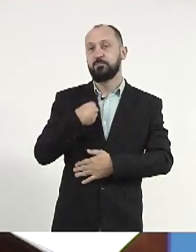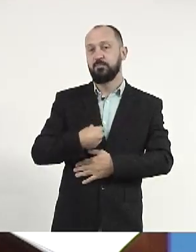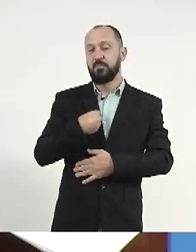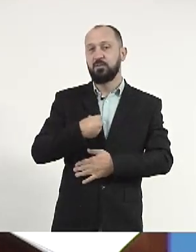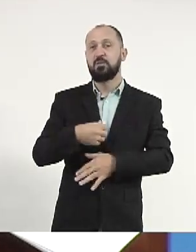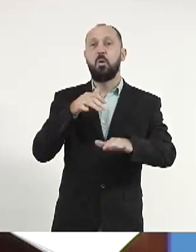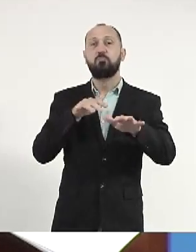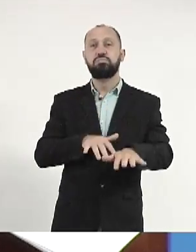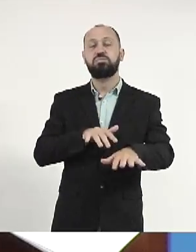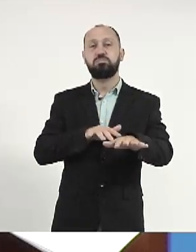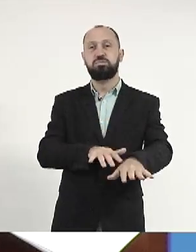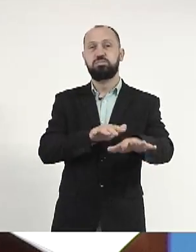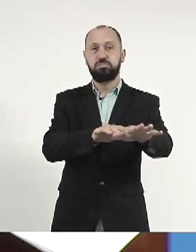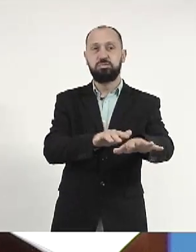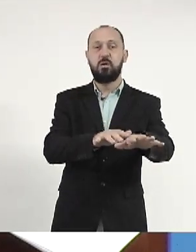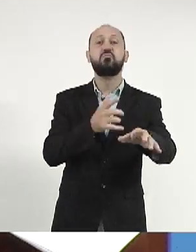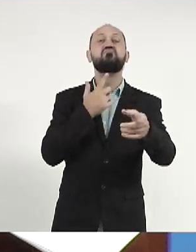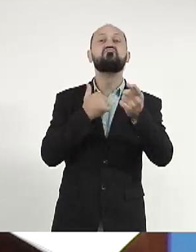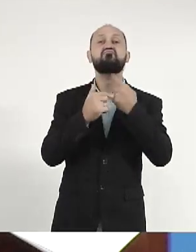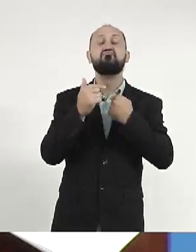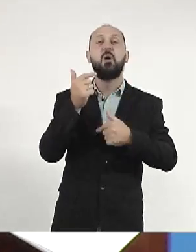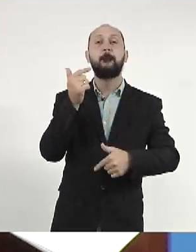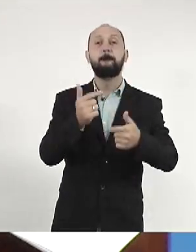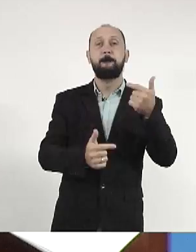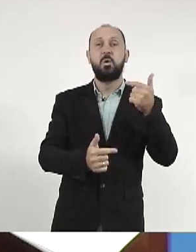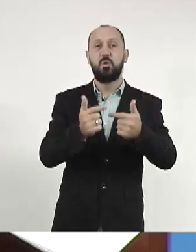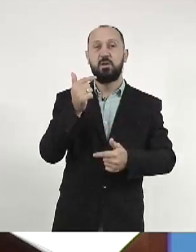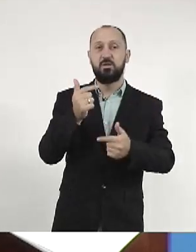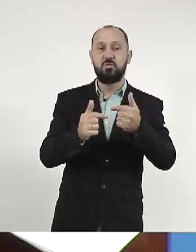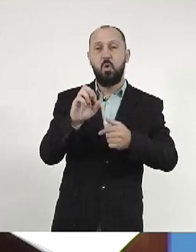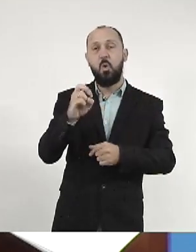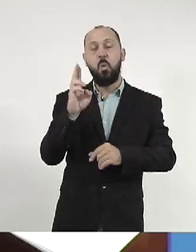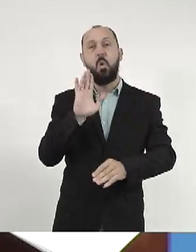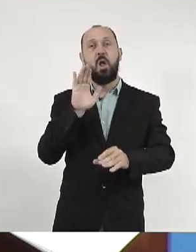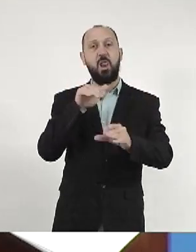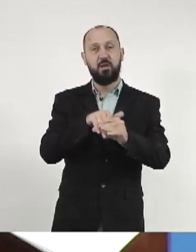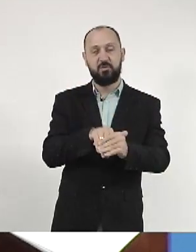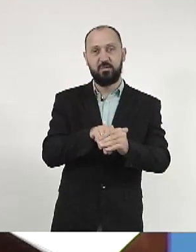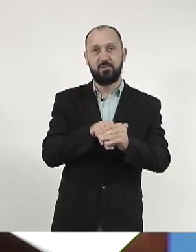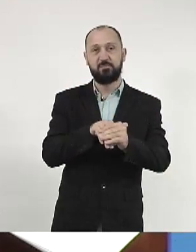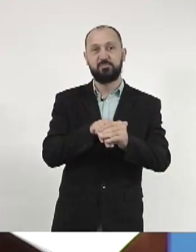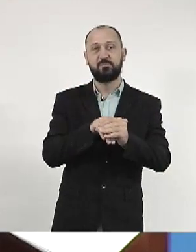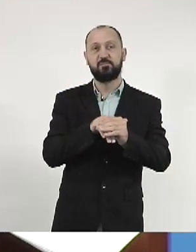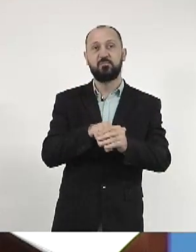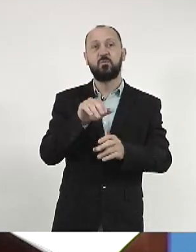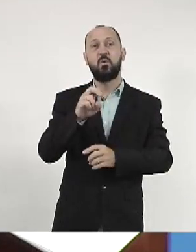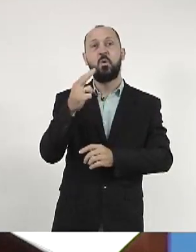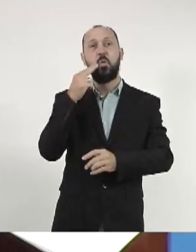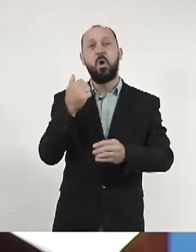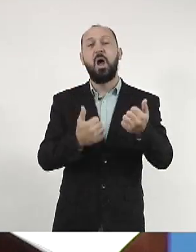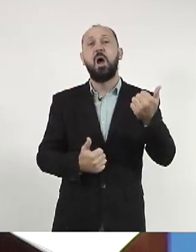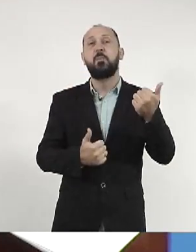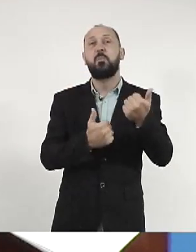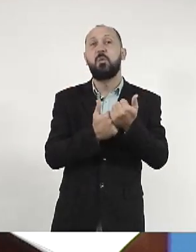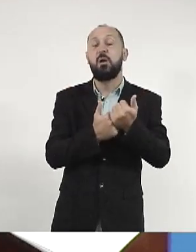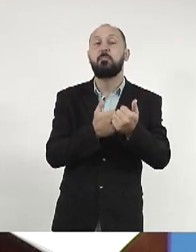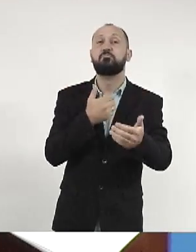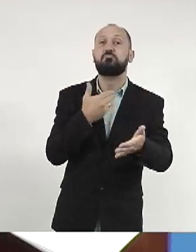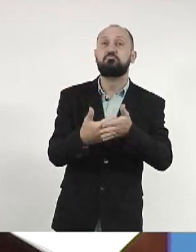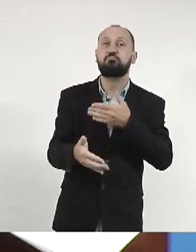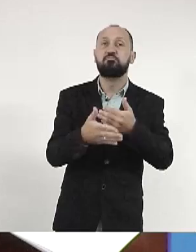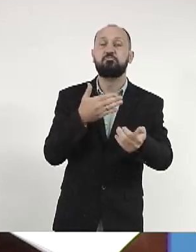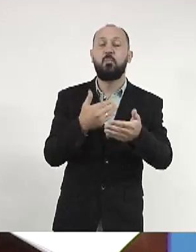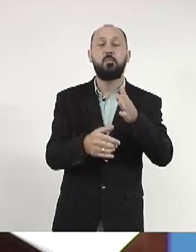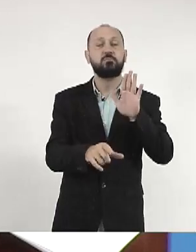de manifestações com motivação política ou eleitoral, ou as apoiaram por